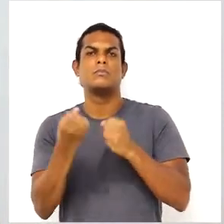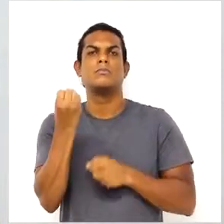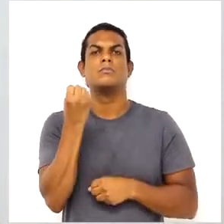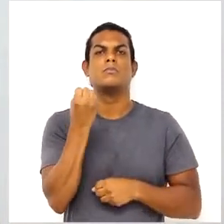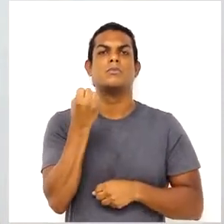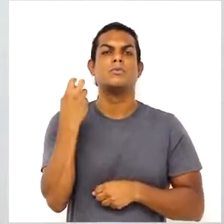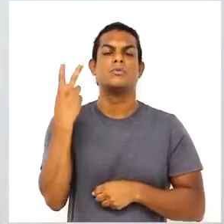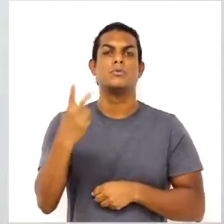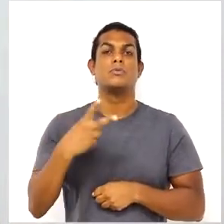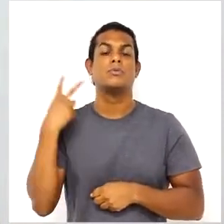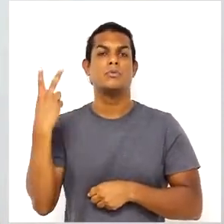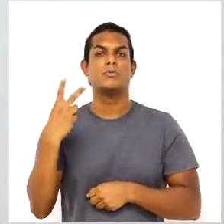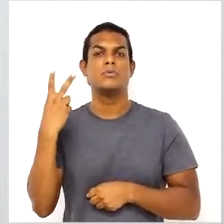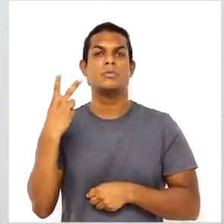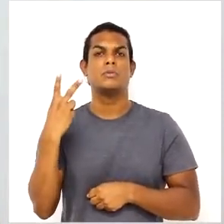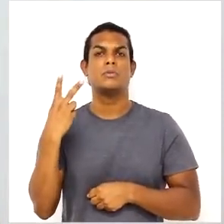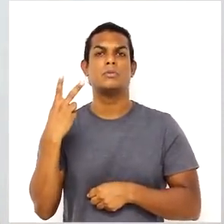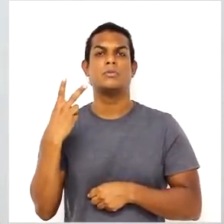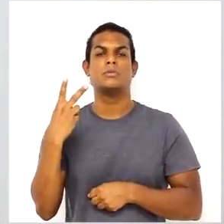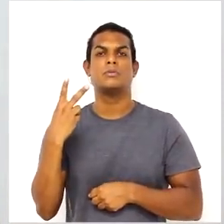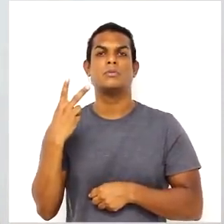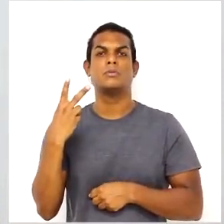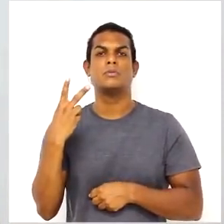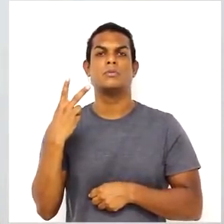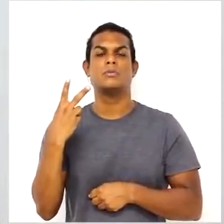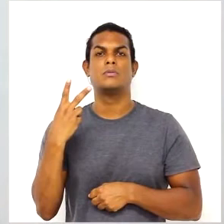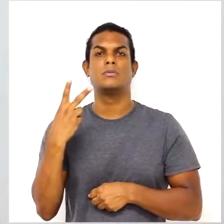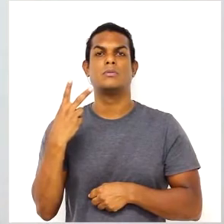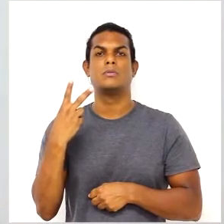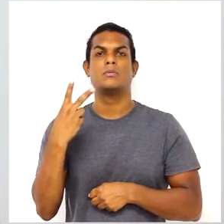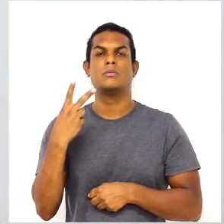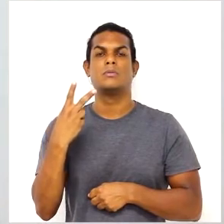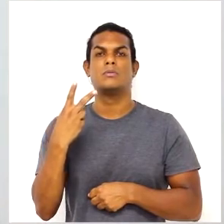para a biblioteca, utilizando a